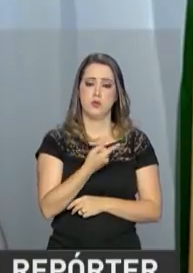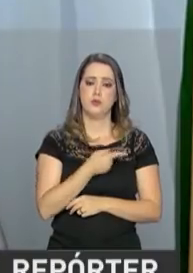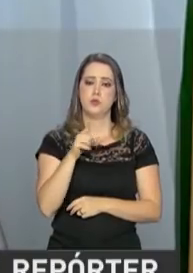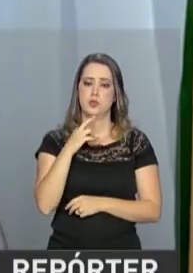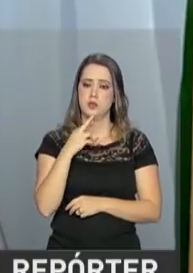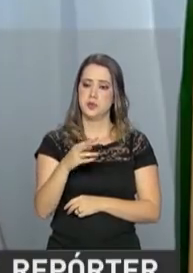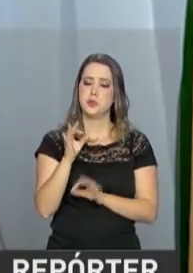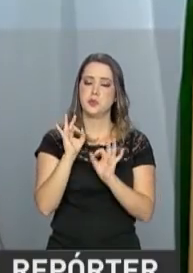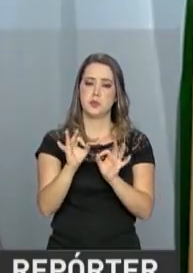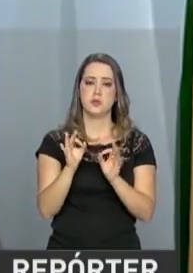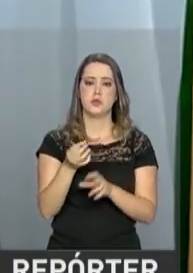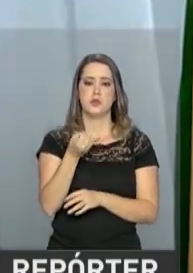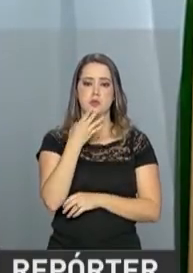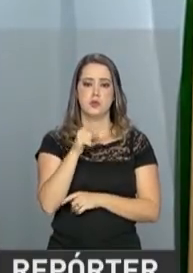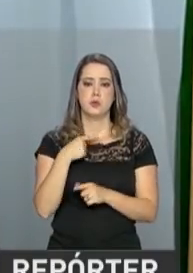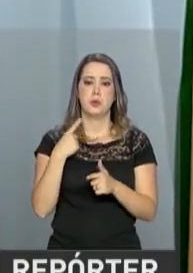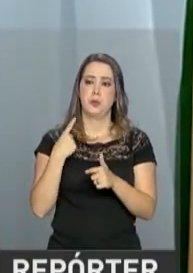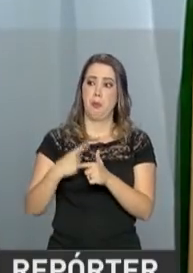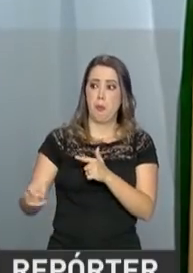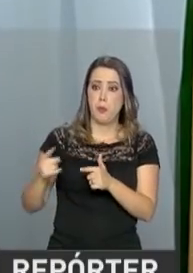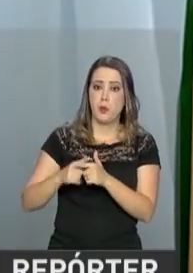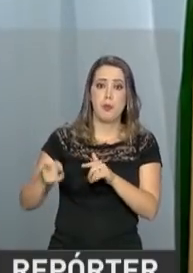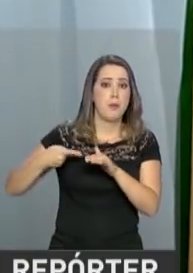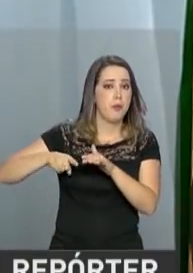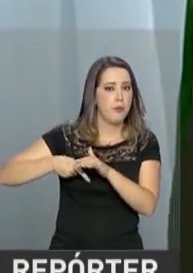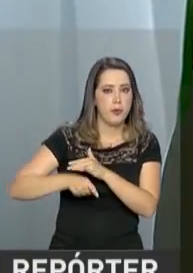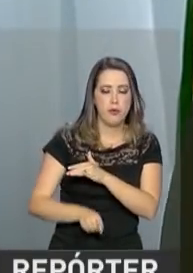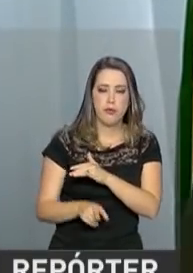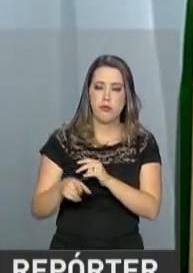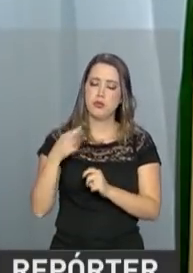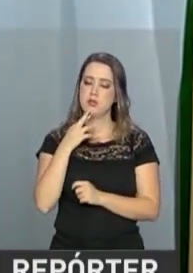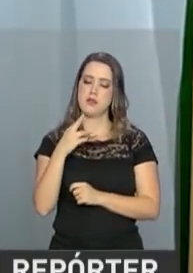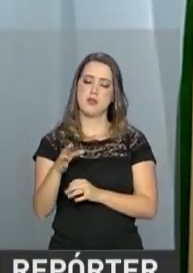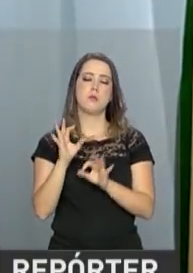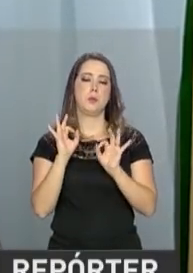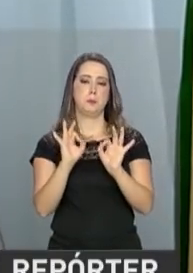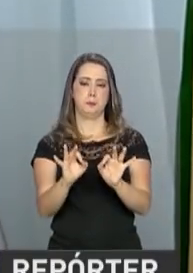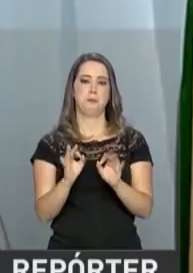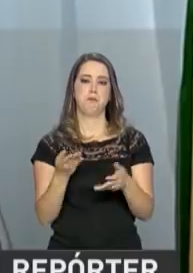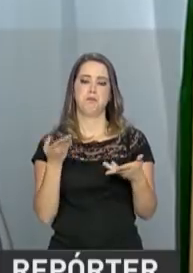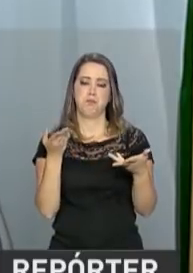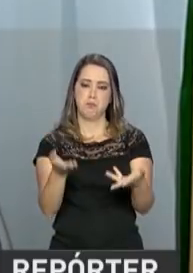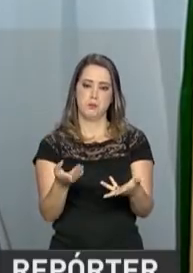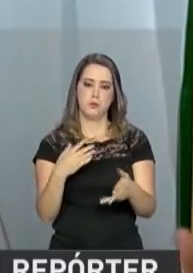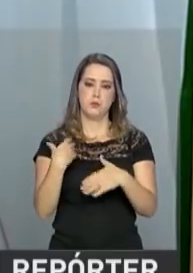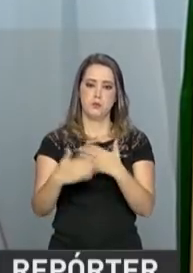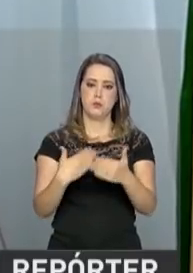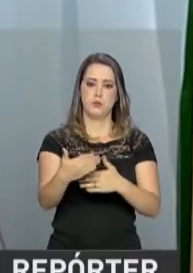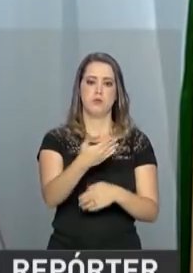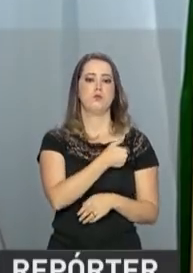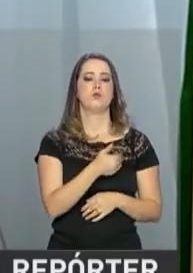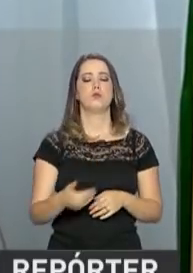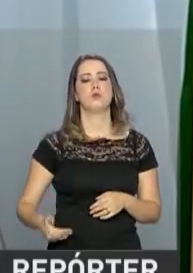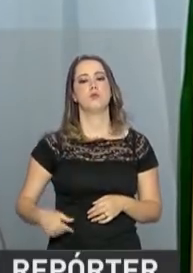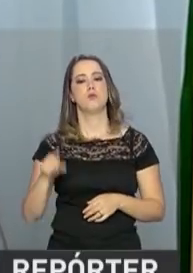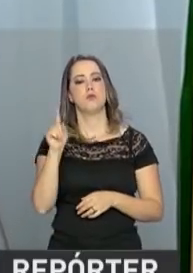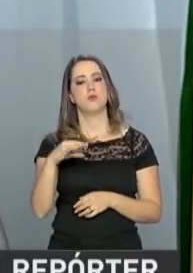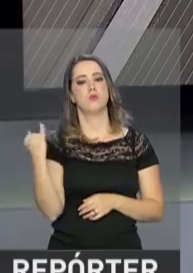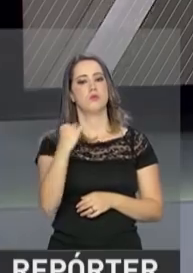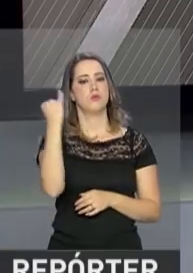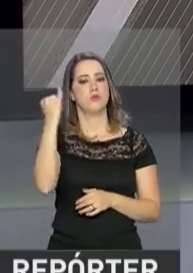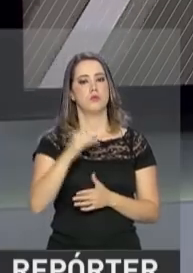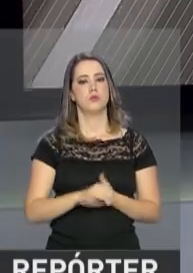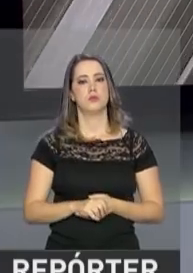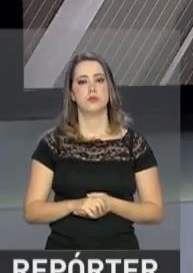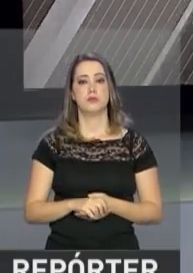positivos apesar da traumática cidade da questão os resultados derivados dos governos são muito expressivos